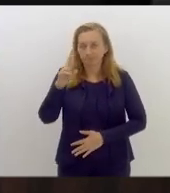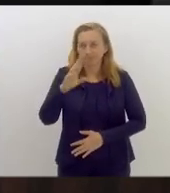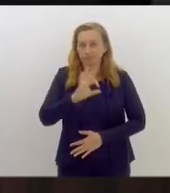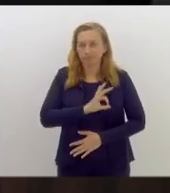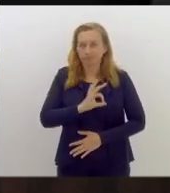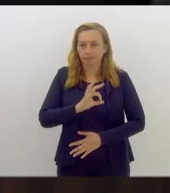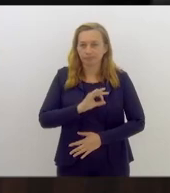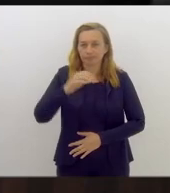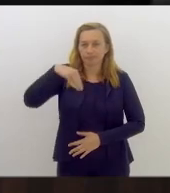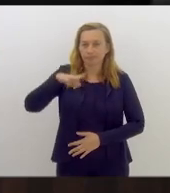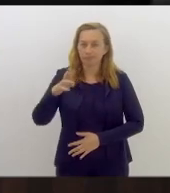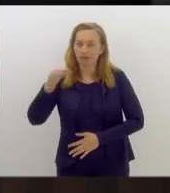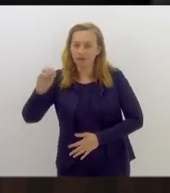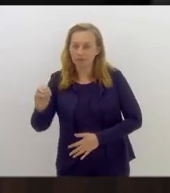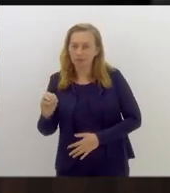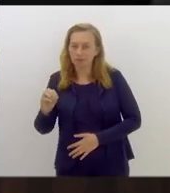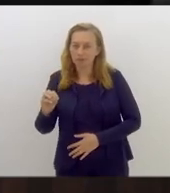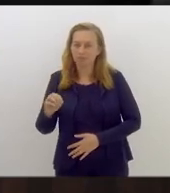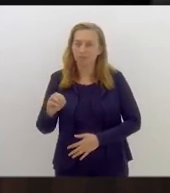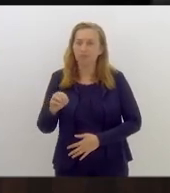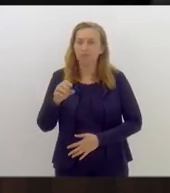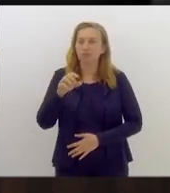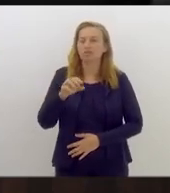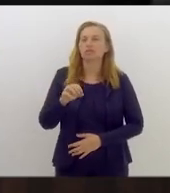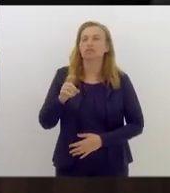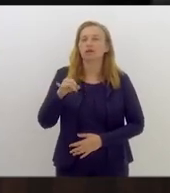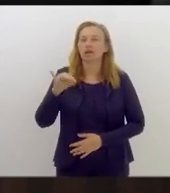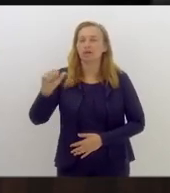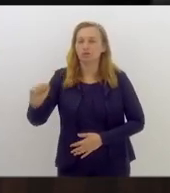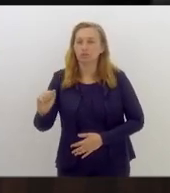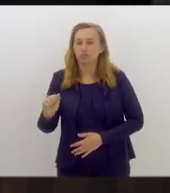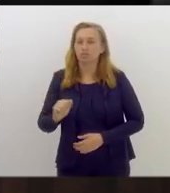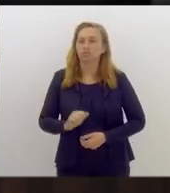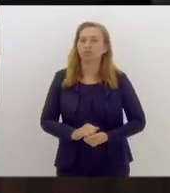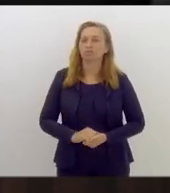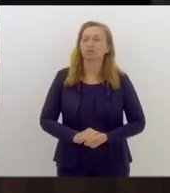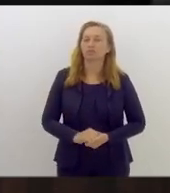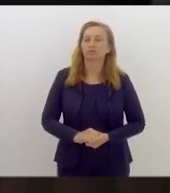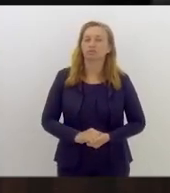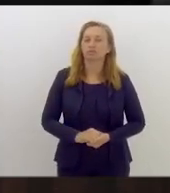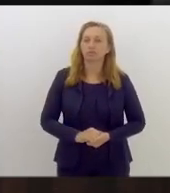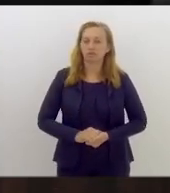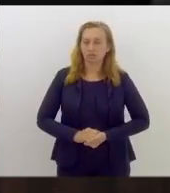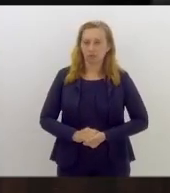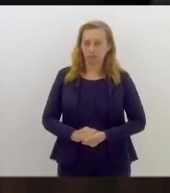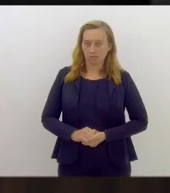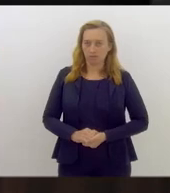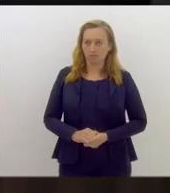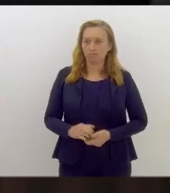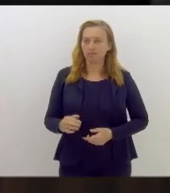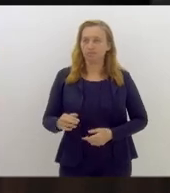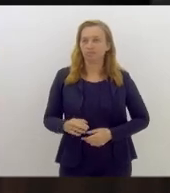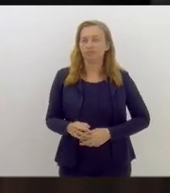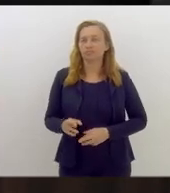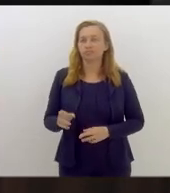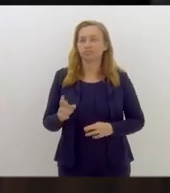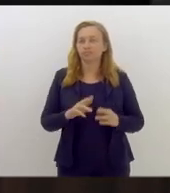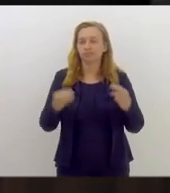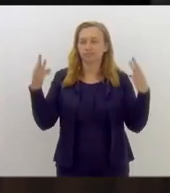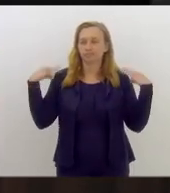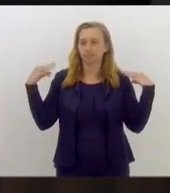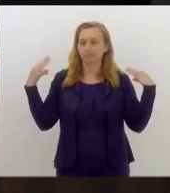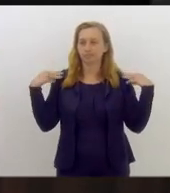Guerra, RM1, Cláudio da Costa Reis Souza Freitas, assessor de relações institucionais da Marinha do